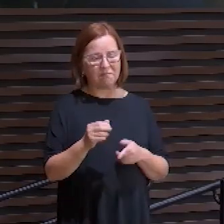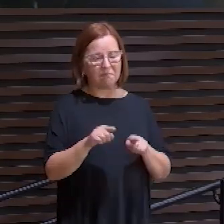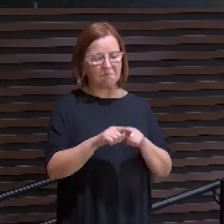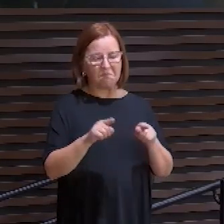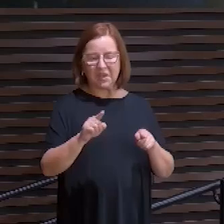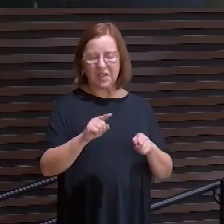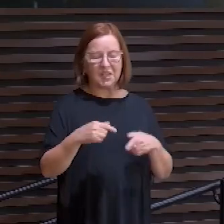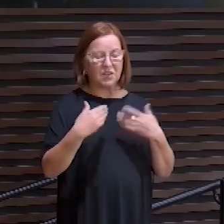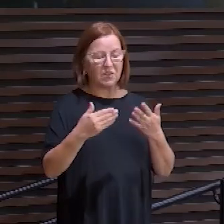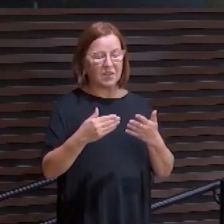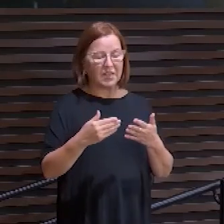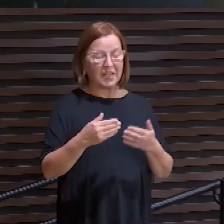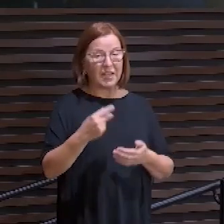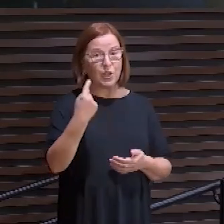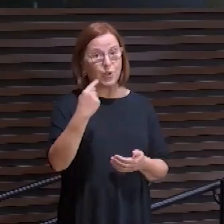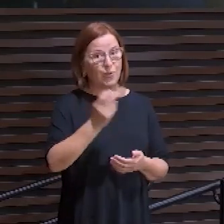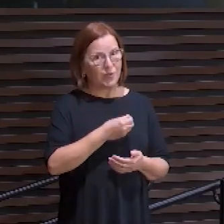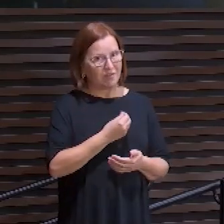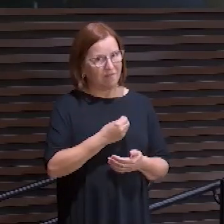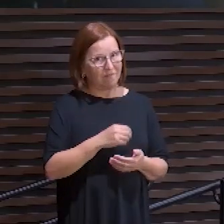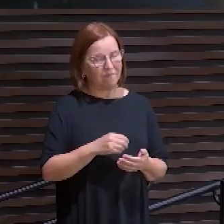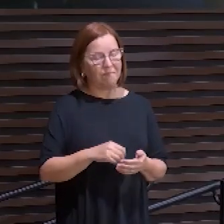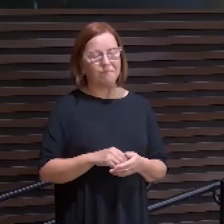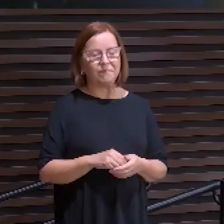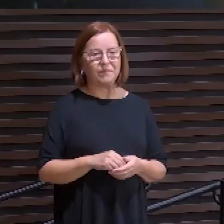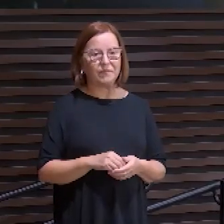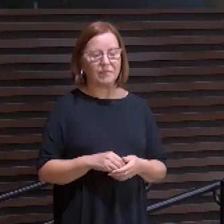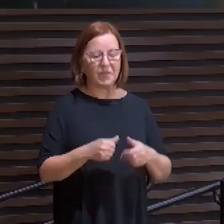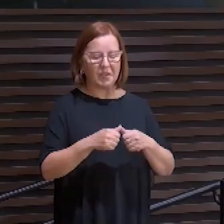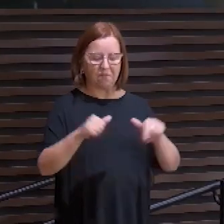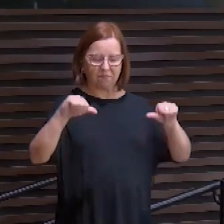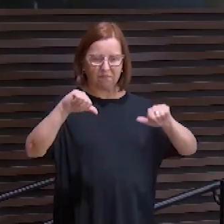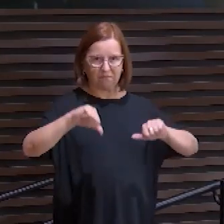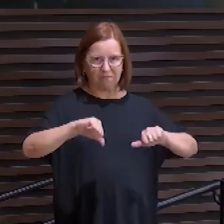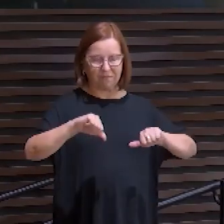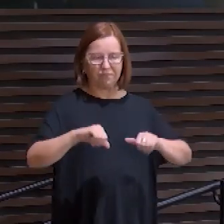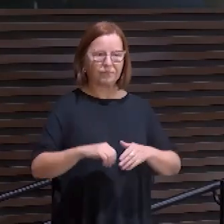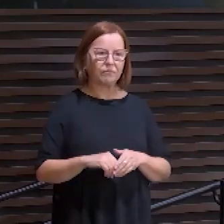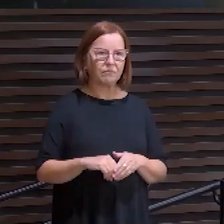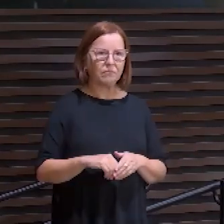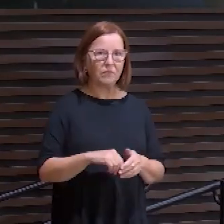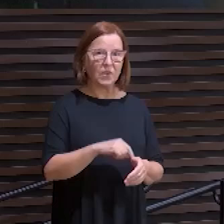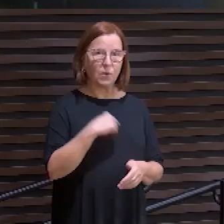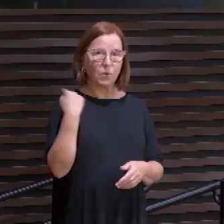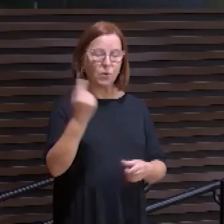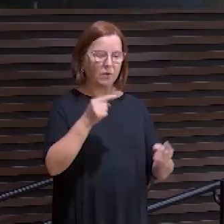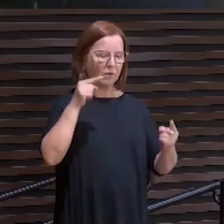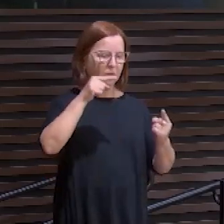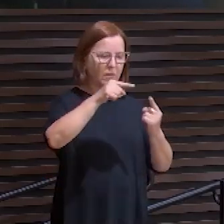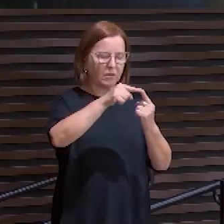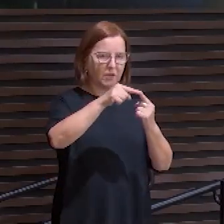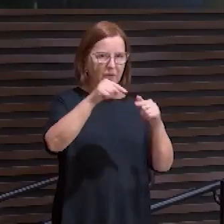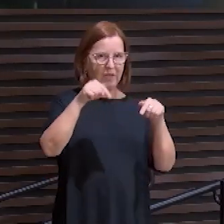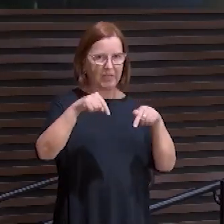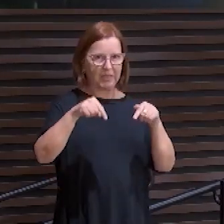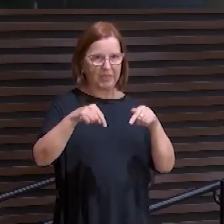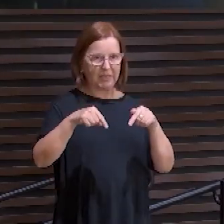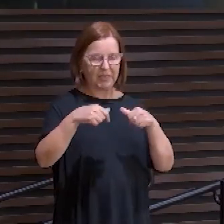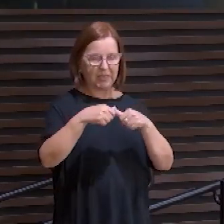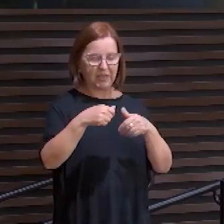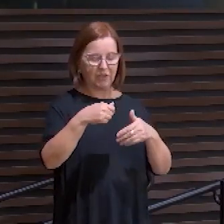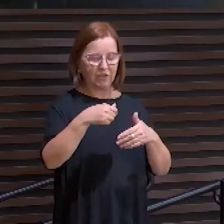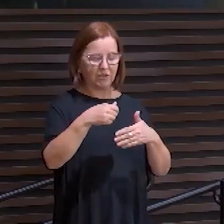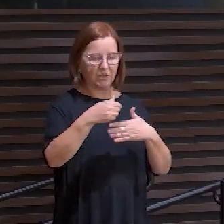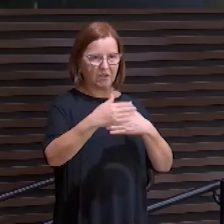uma tragédia tenebrosa. Nosso objetivo aqui neste